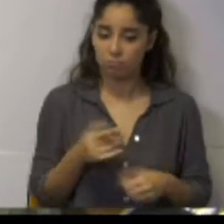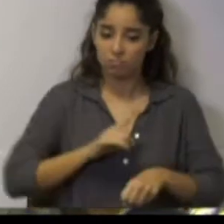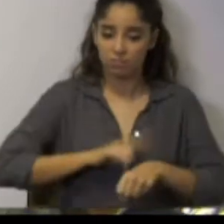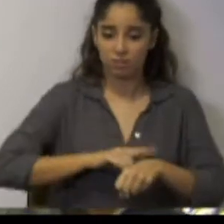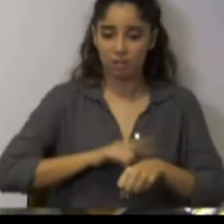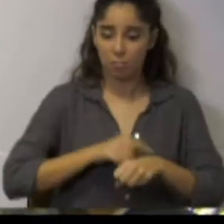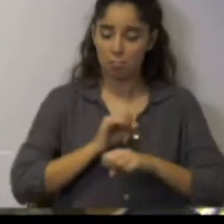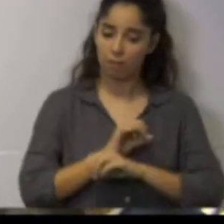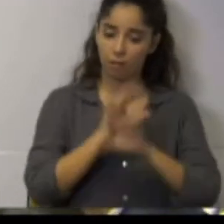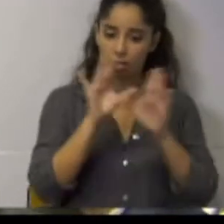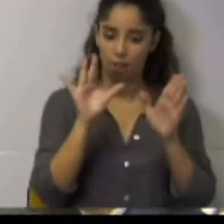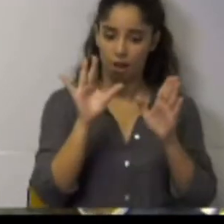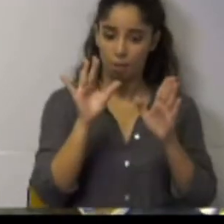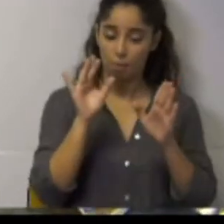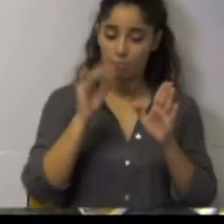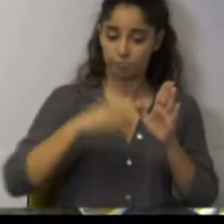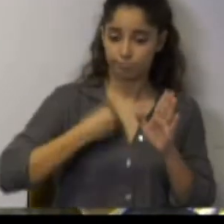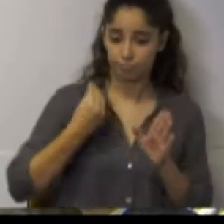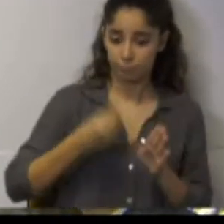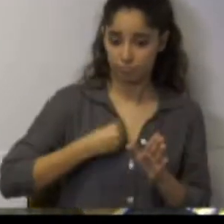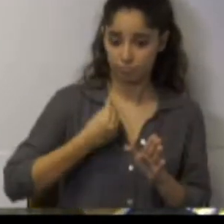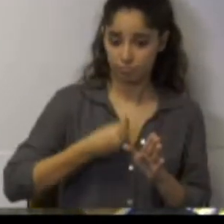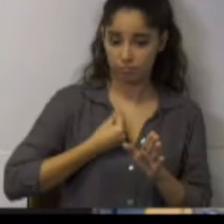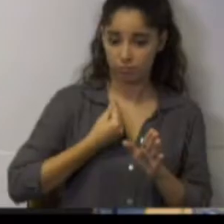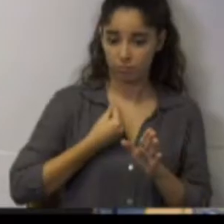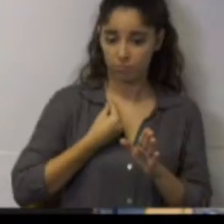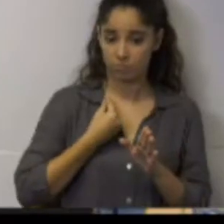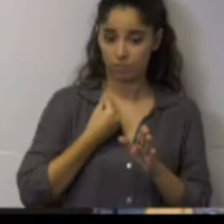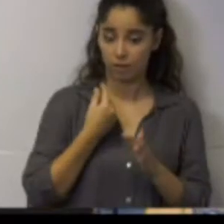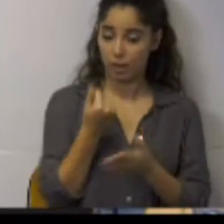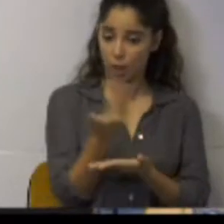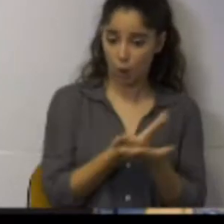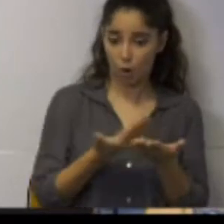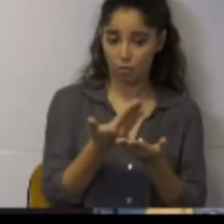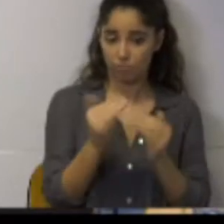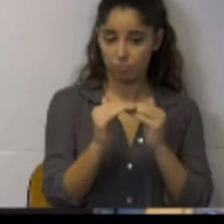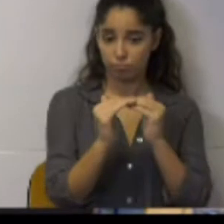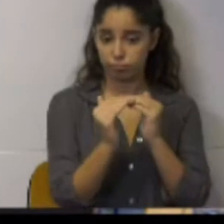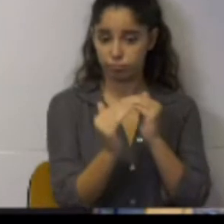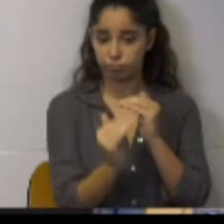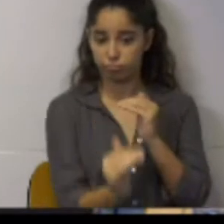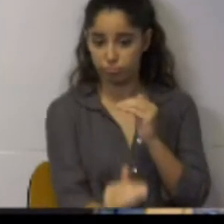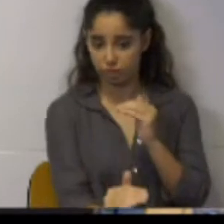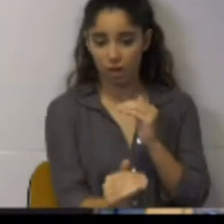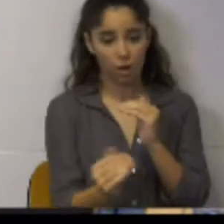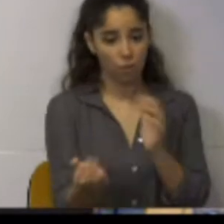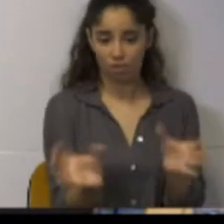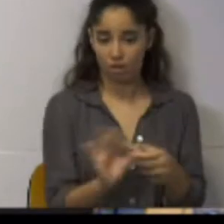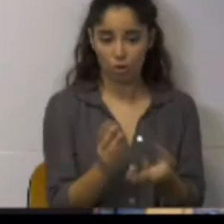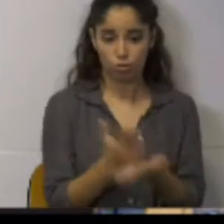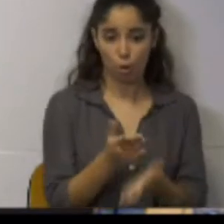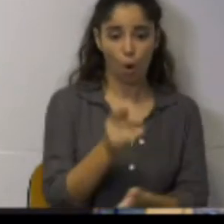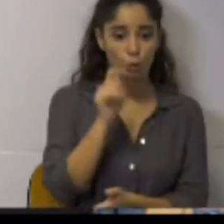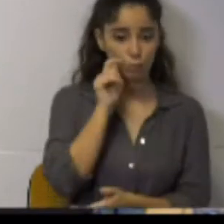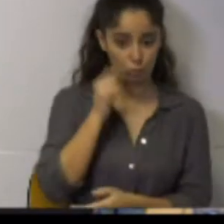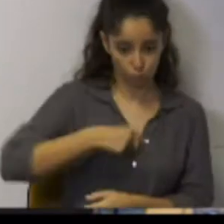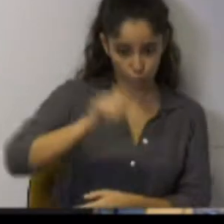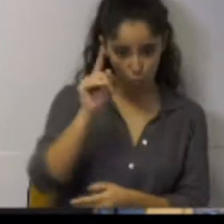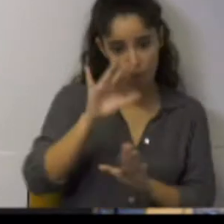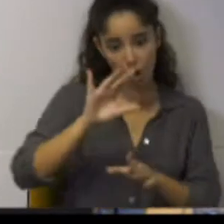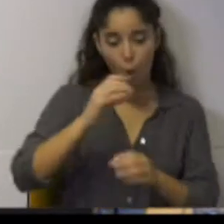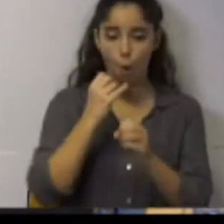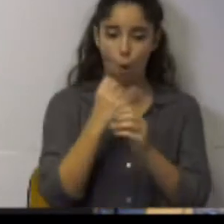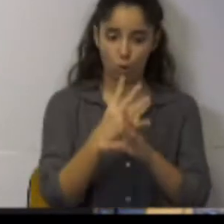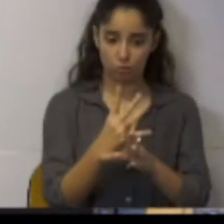os sinais preocupantes de abrandamento da nossa economia. E não falo só na questão do turismo, falo em outros